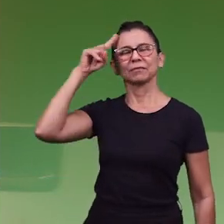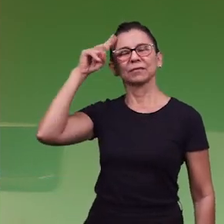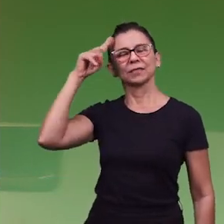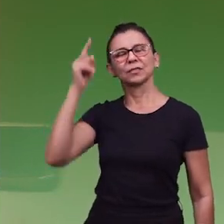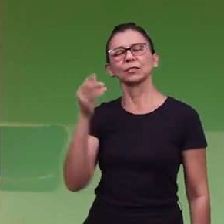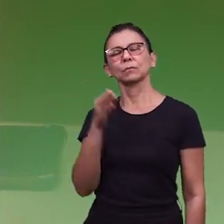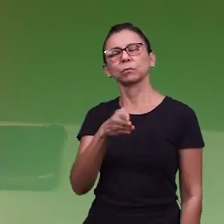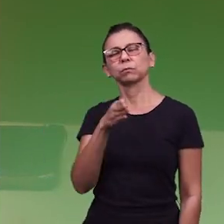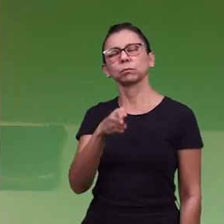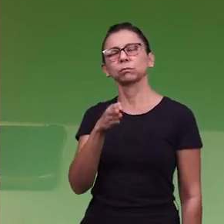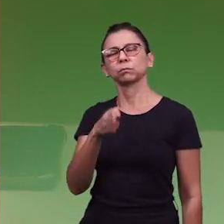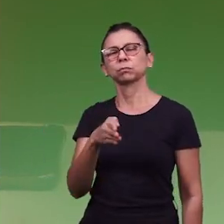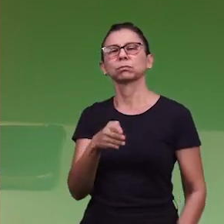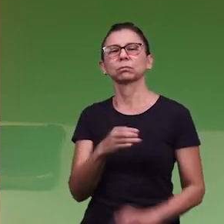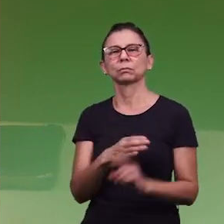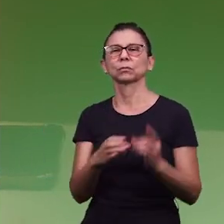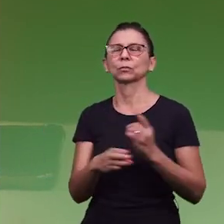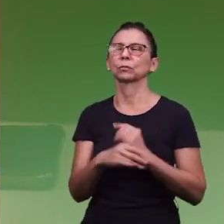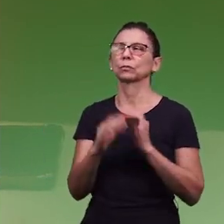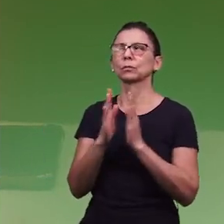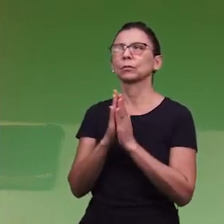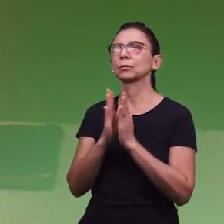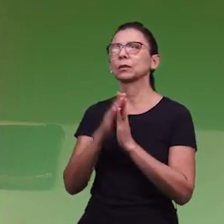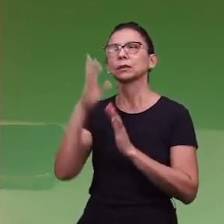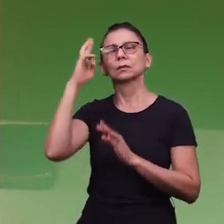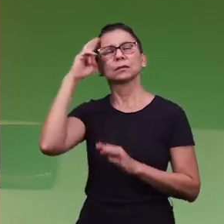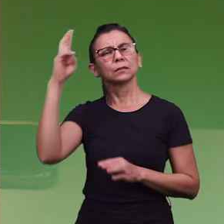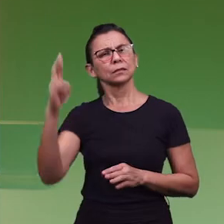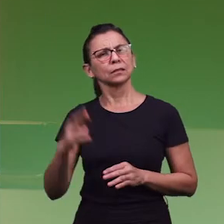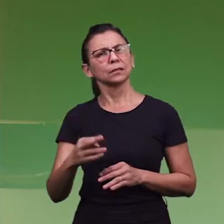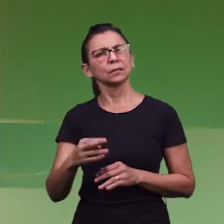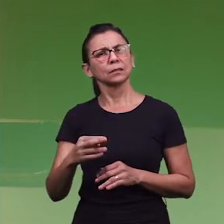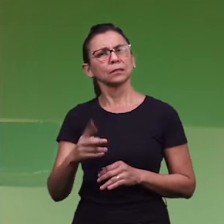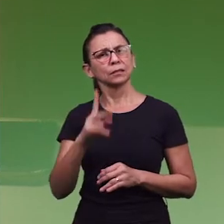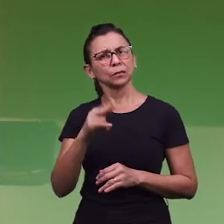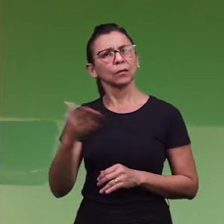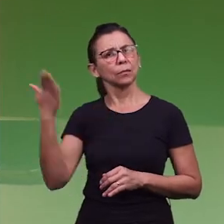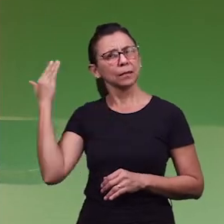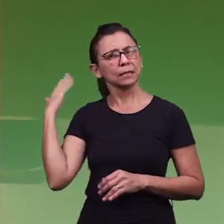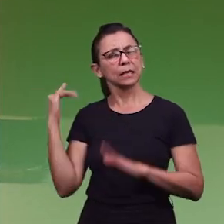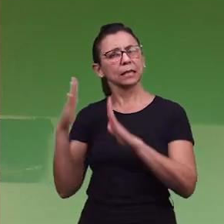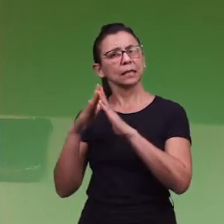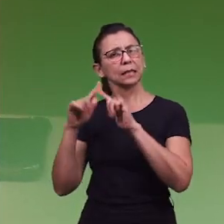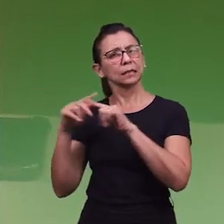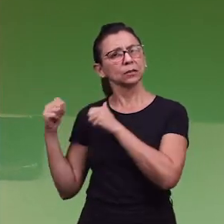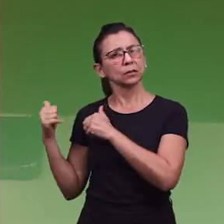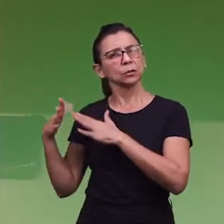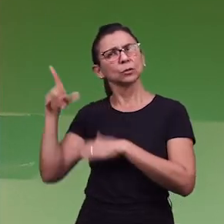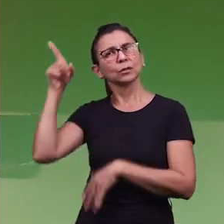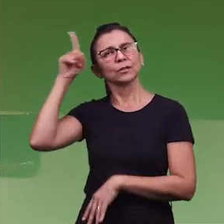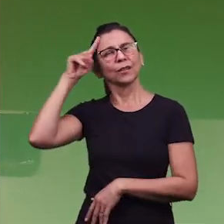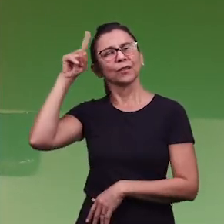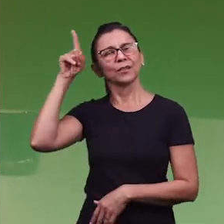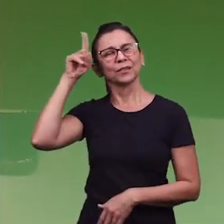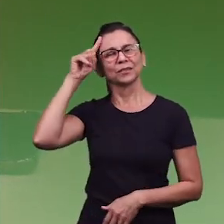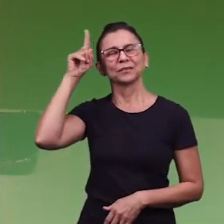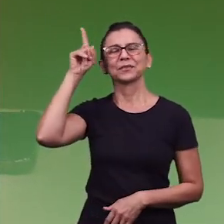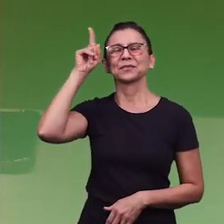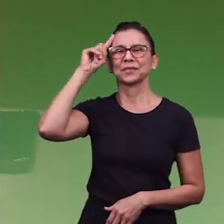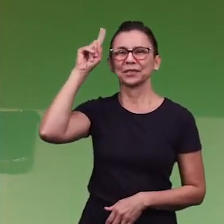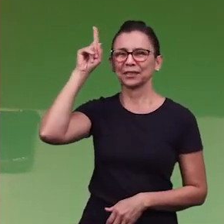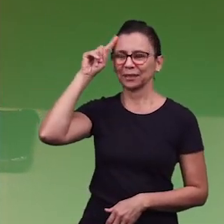ao Senhor, todos os dias no culto, orando ao Senhor, como a igreja primitiva fazia. Todos os dias no templo, né, eles estavam